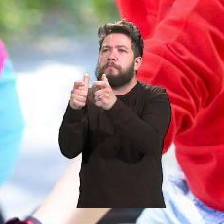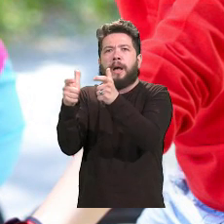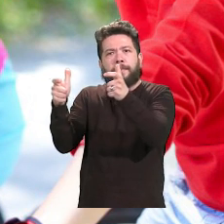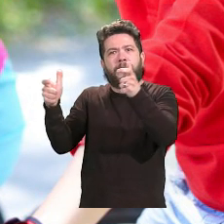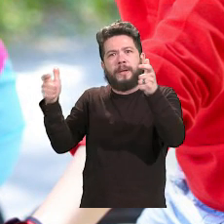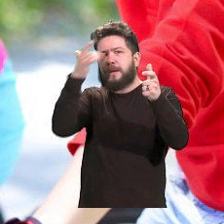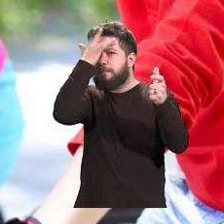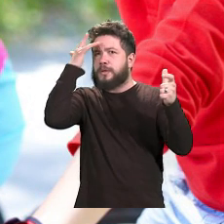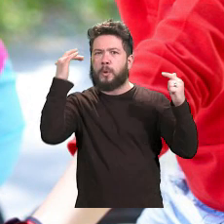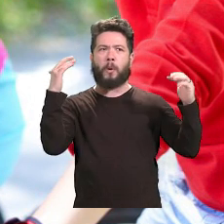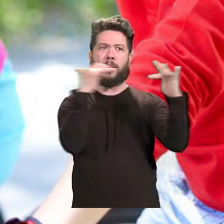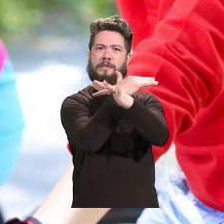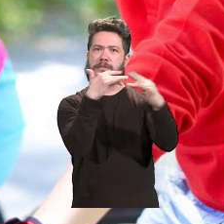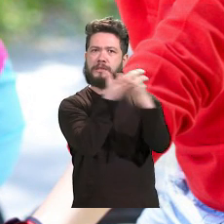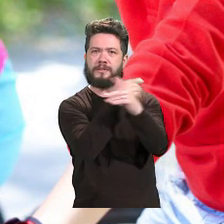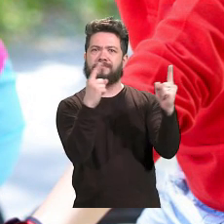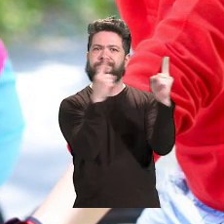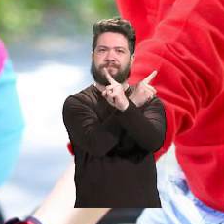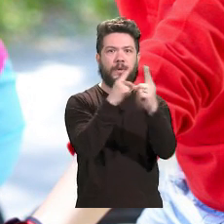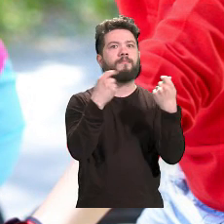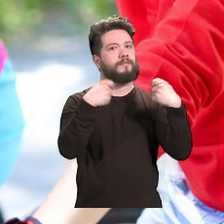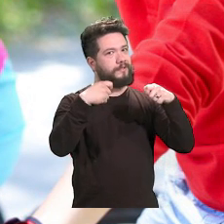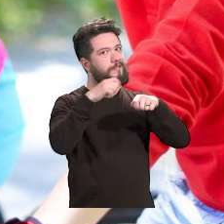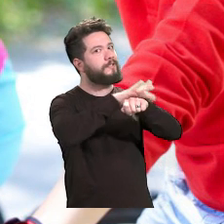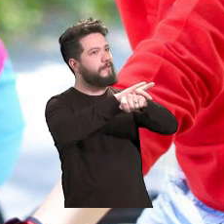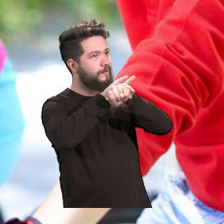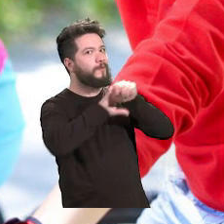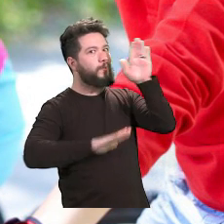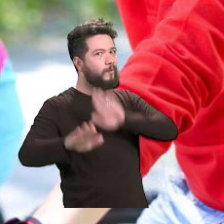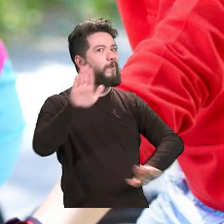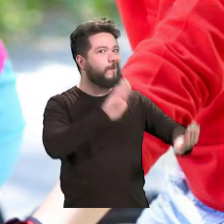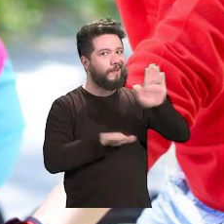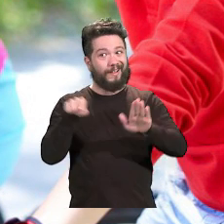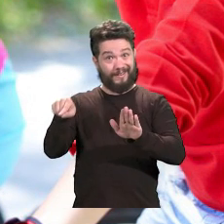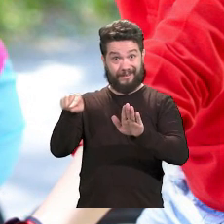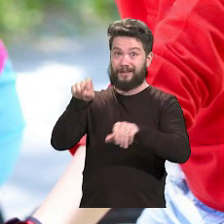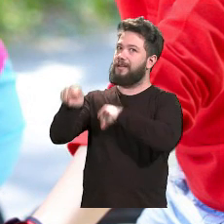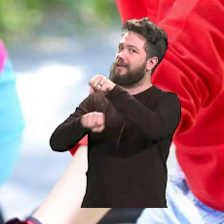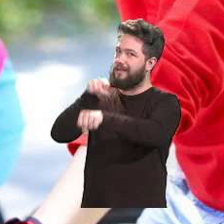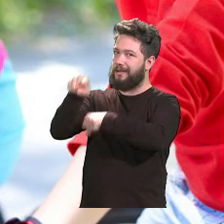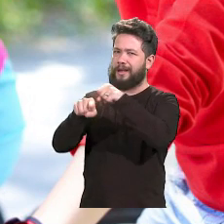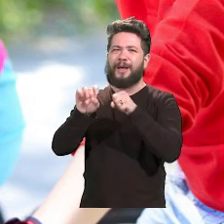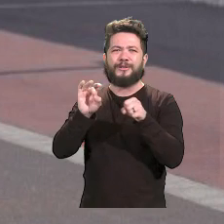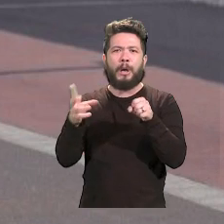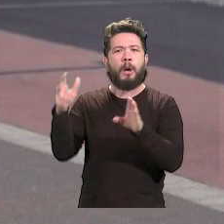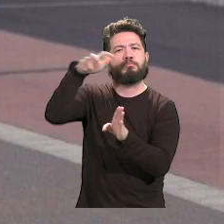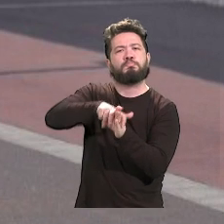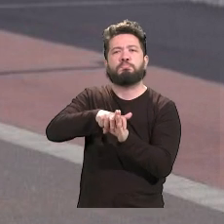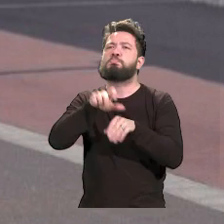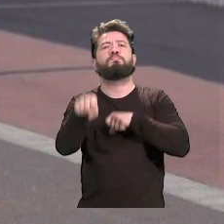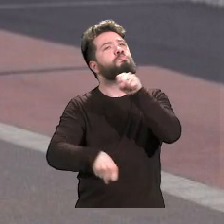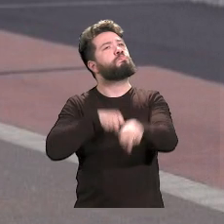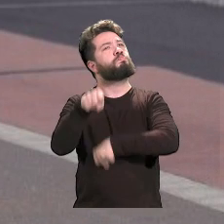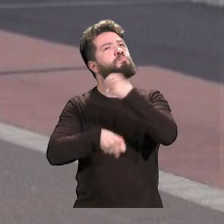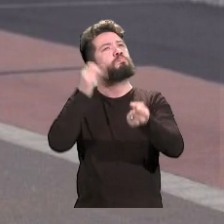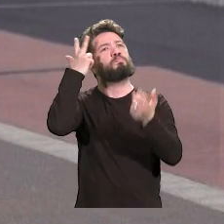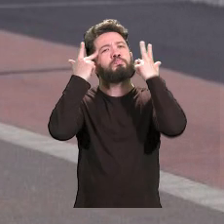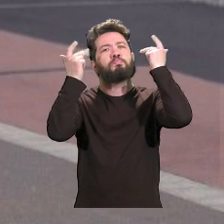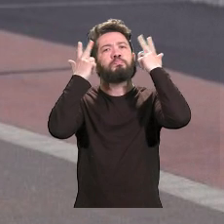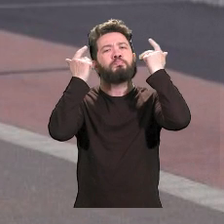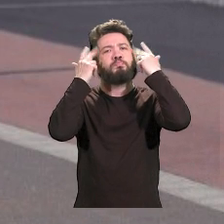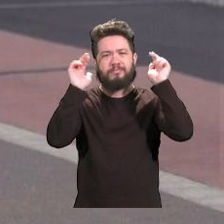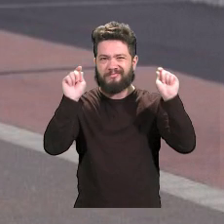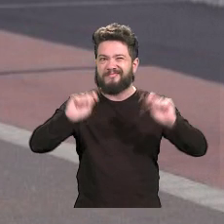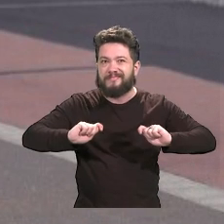saúde. Com esse aumento de pessoas no trânsito, precisamos pensar na segurança dos ciclistas. Afinal, não é só subir